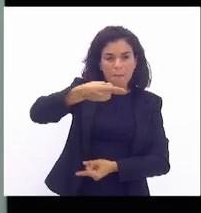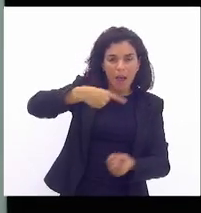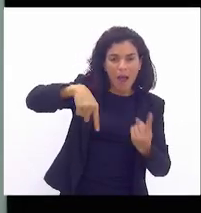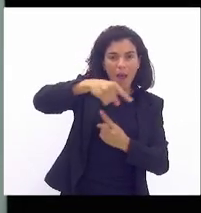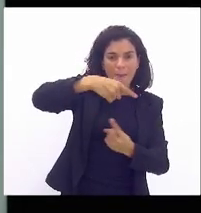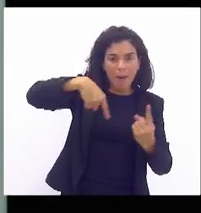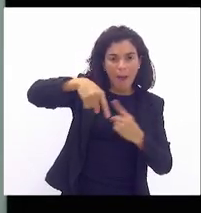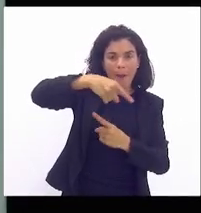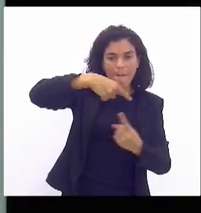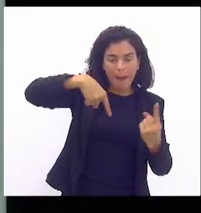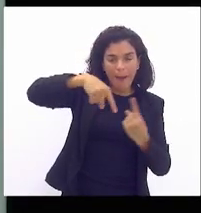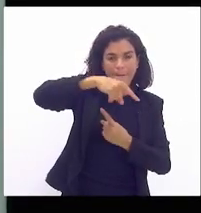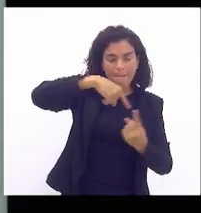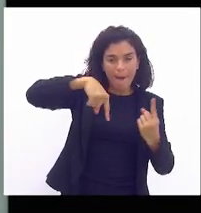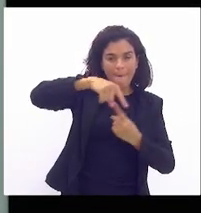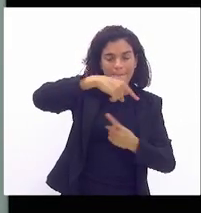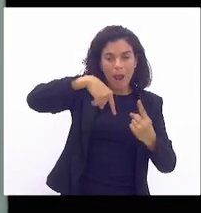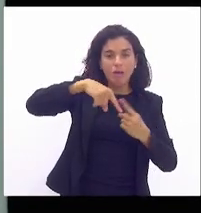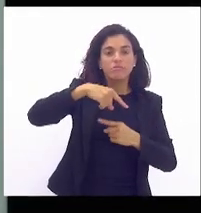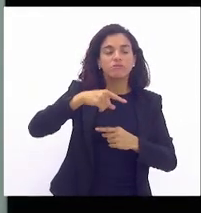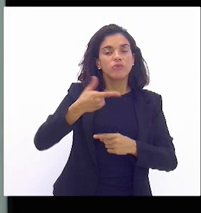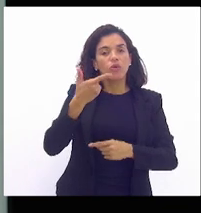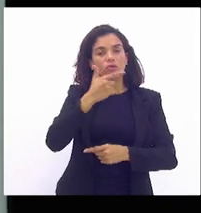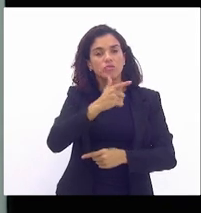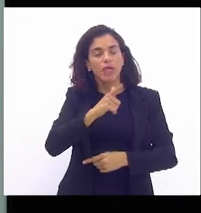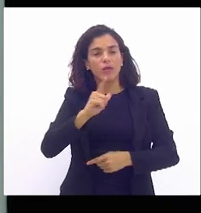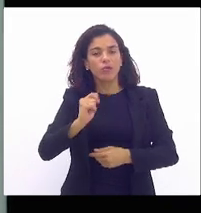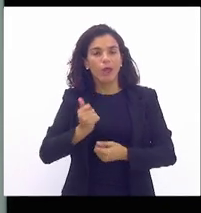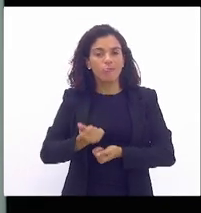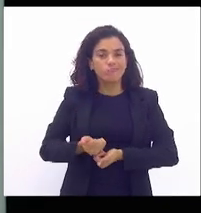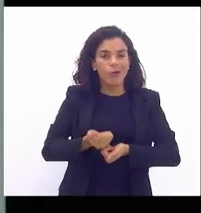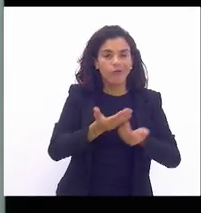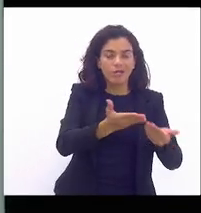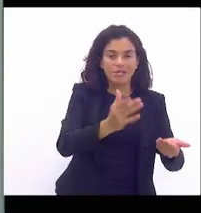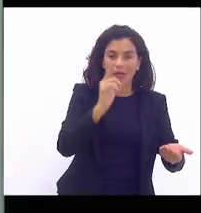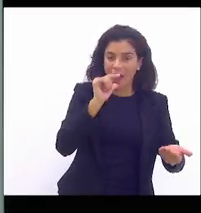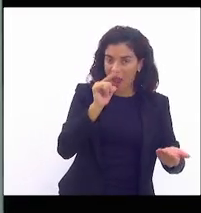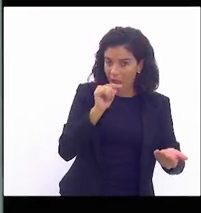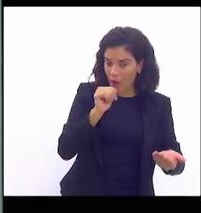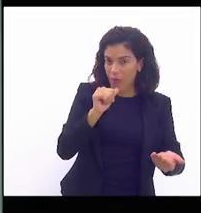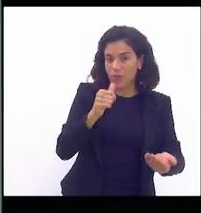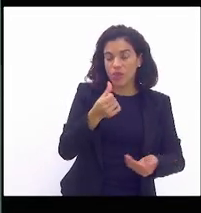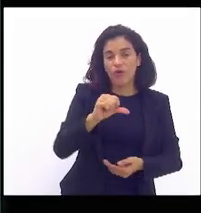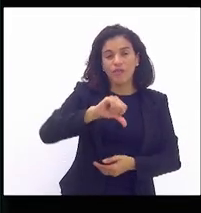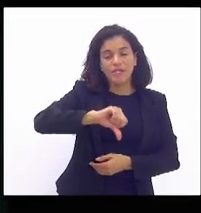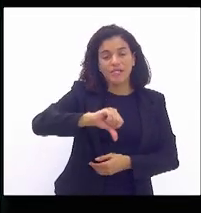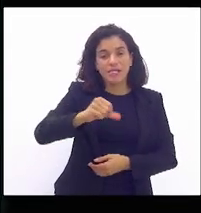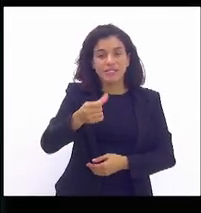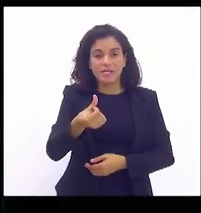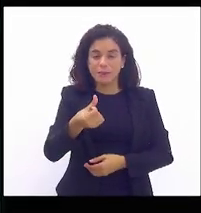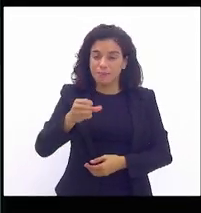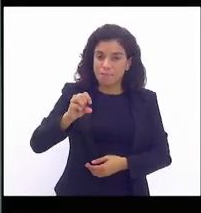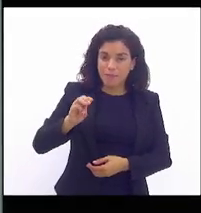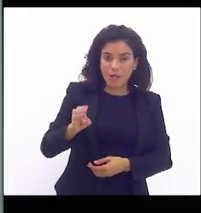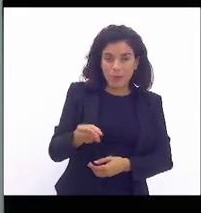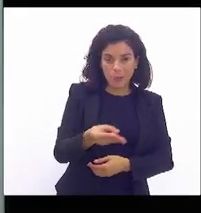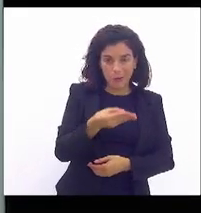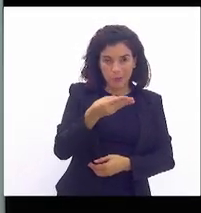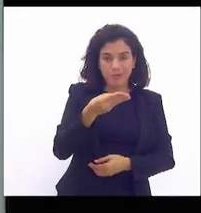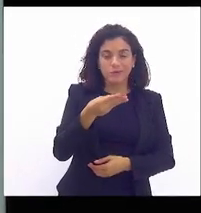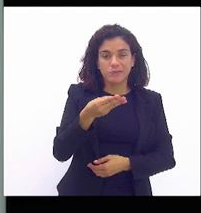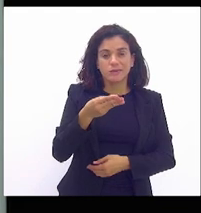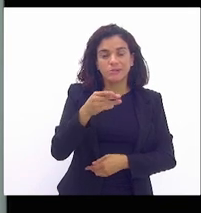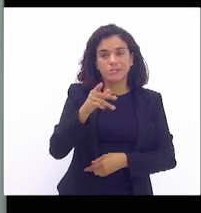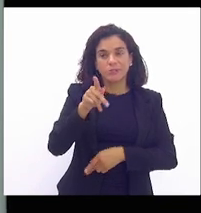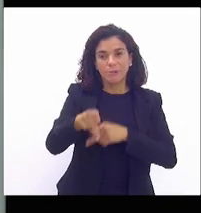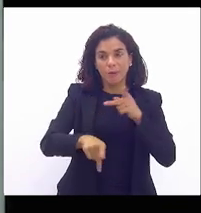capaz de abastecer uma cidade com 16 milhões de habitantes. É um estado do Rio de Janeiro um pouco